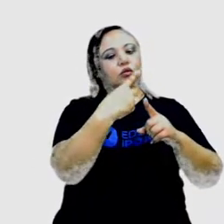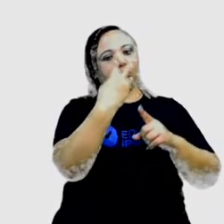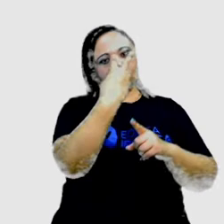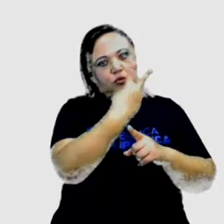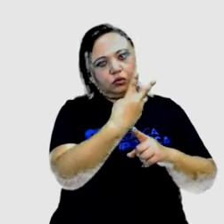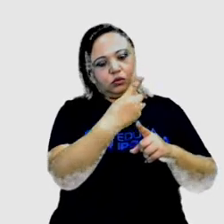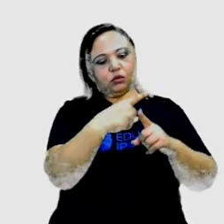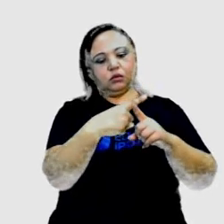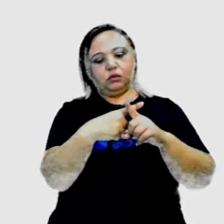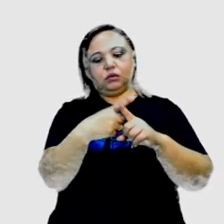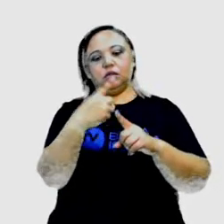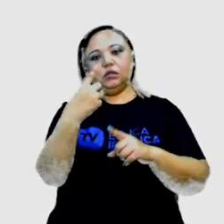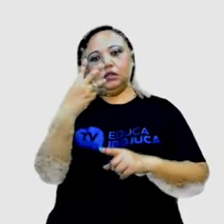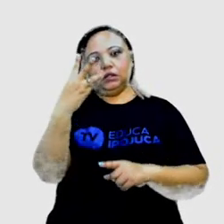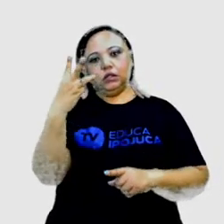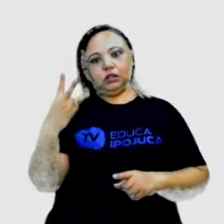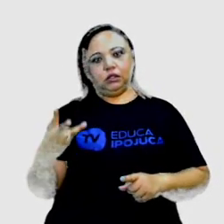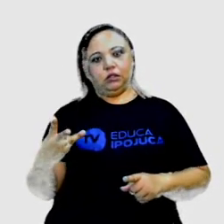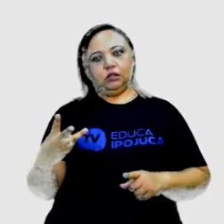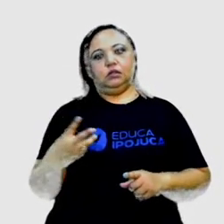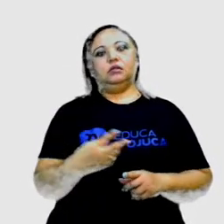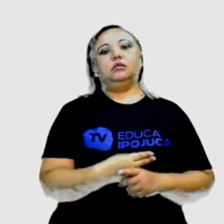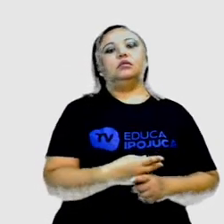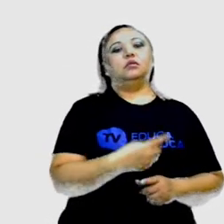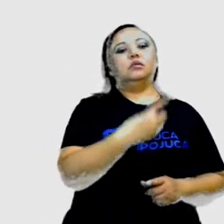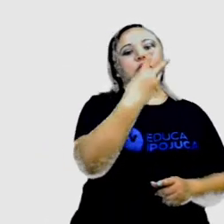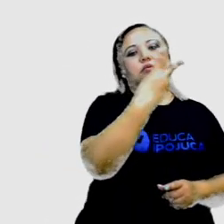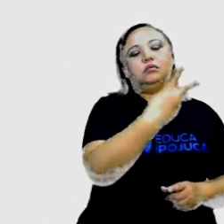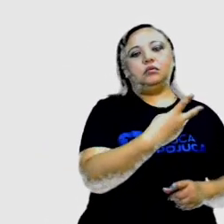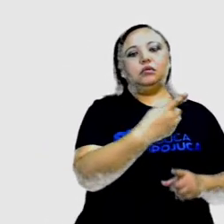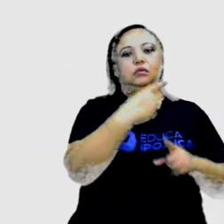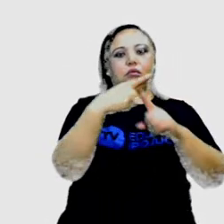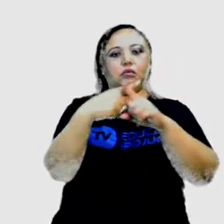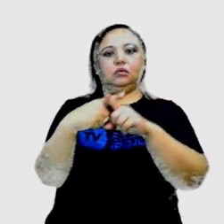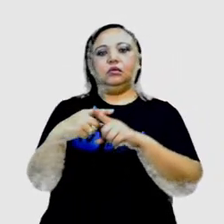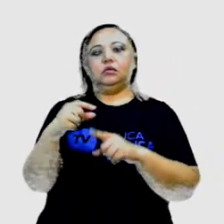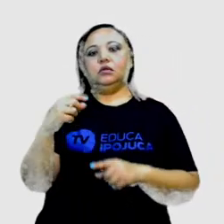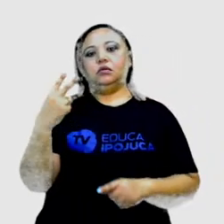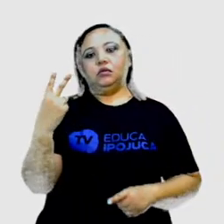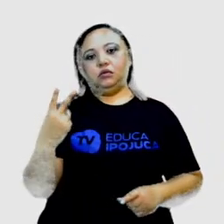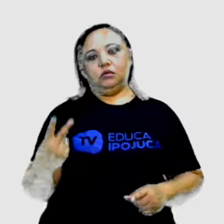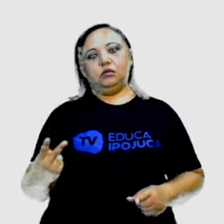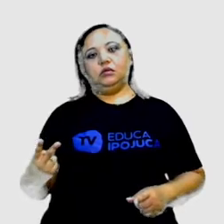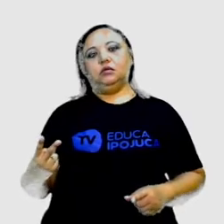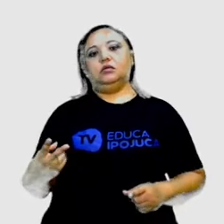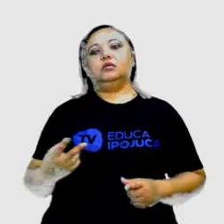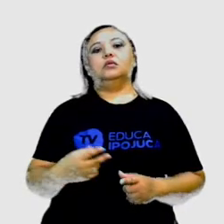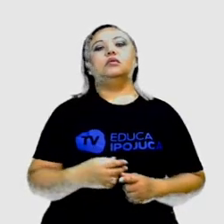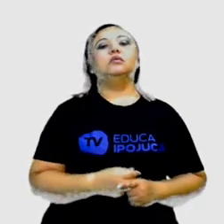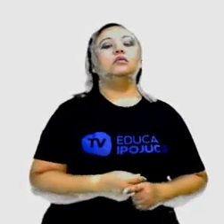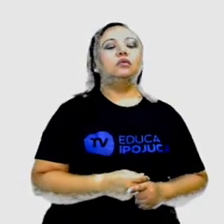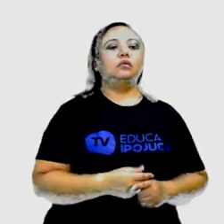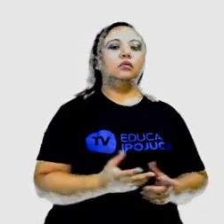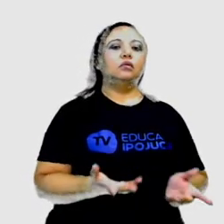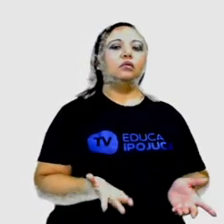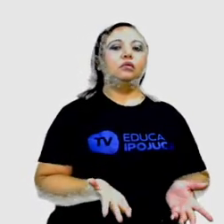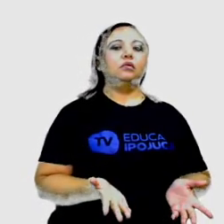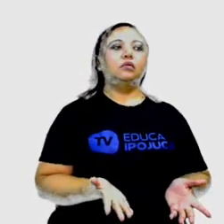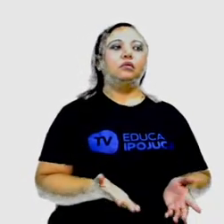O número 8 pode ser a composição de 2 vezes 2 vezes 2. Pois